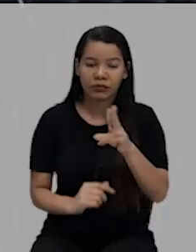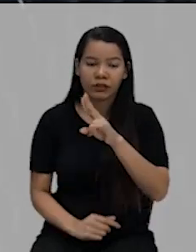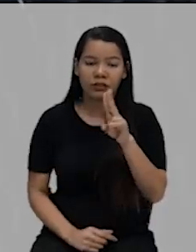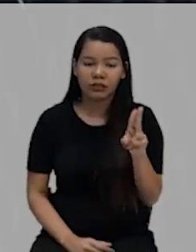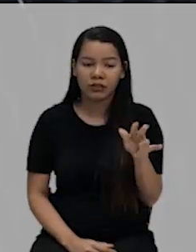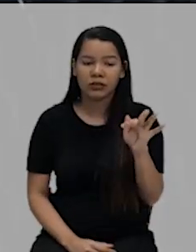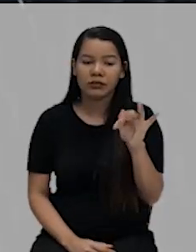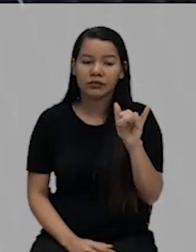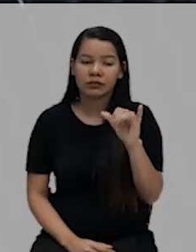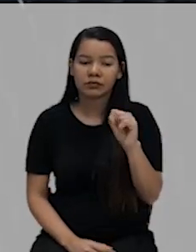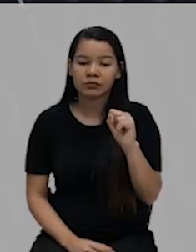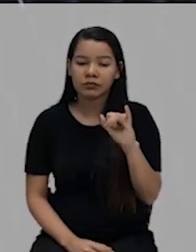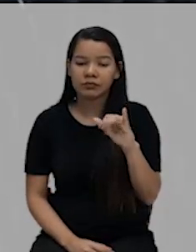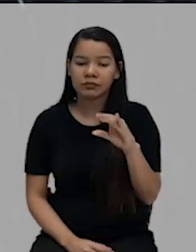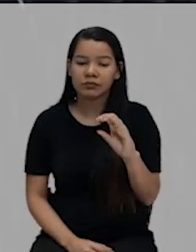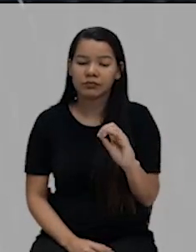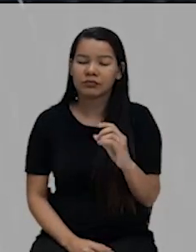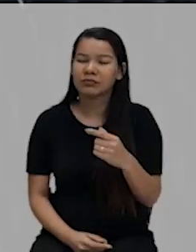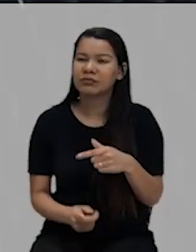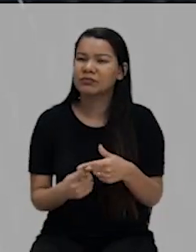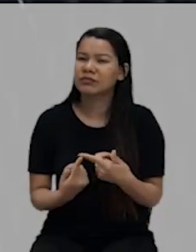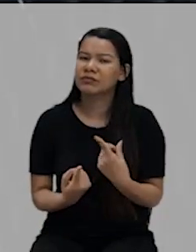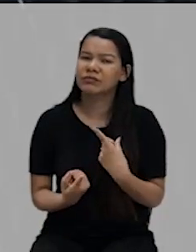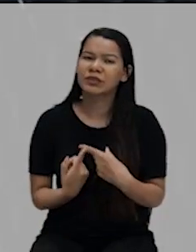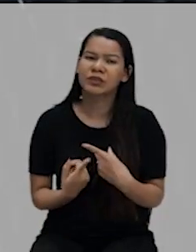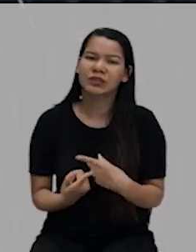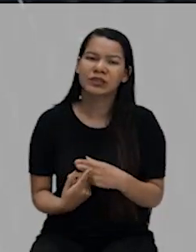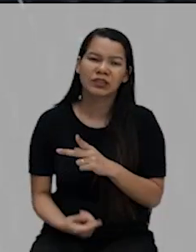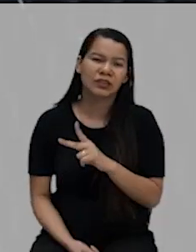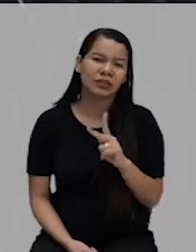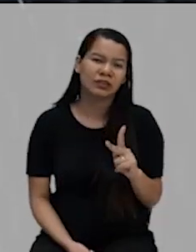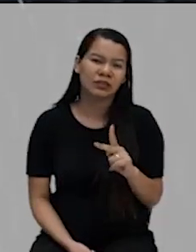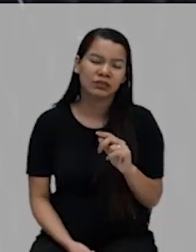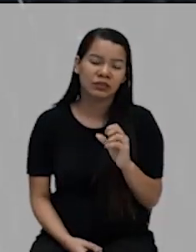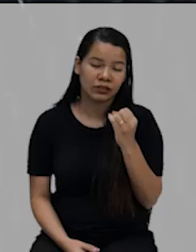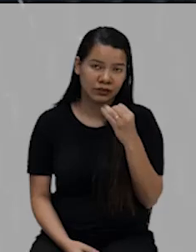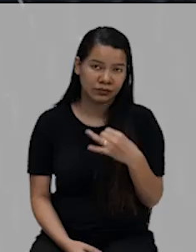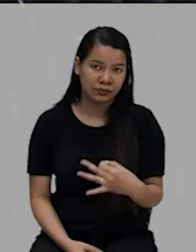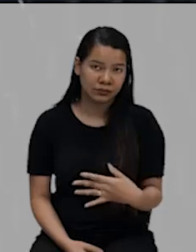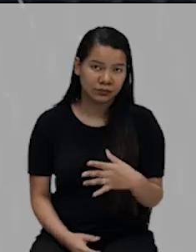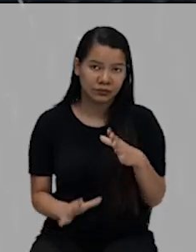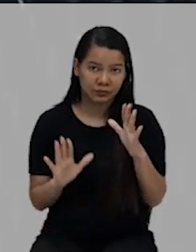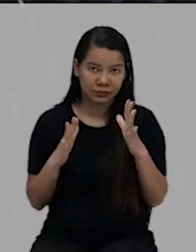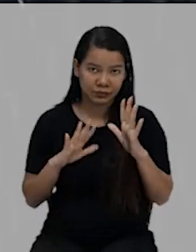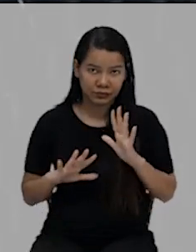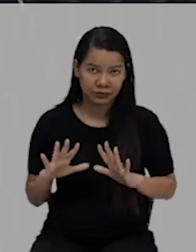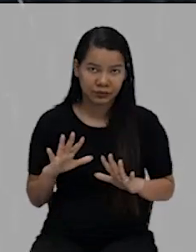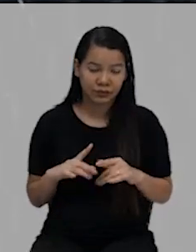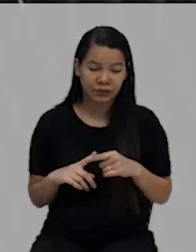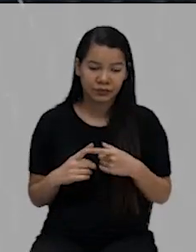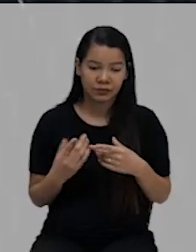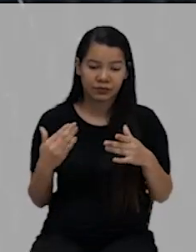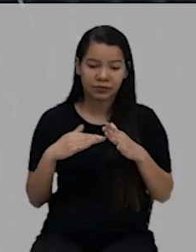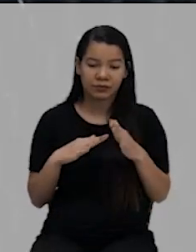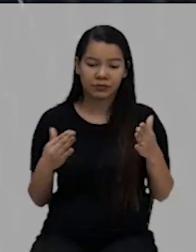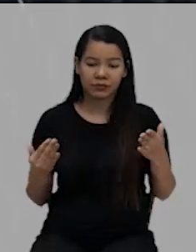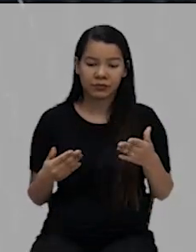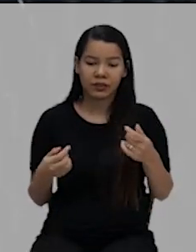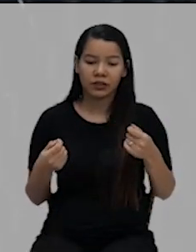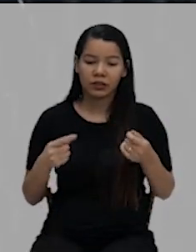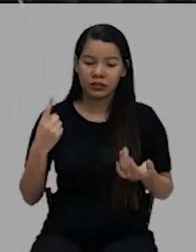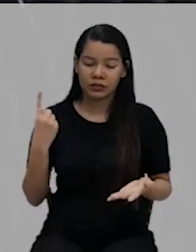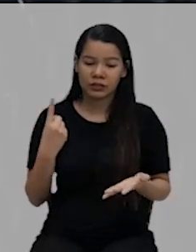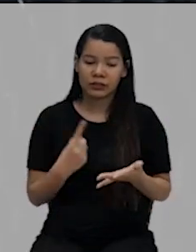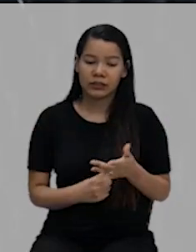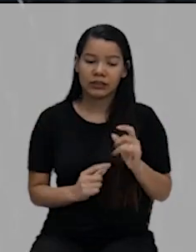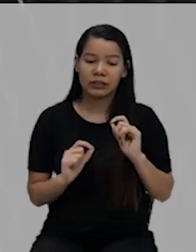físico. Por quê, professor? Vamos já explicar o porquê. Mas, por enquanto, eu posso lhe afirmar que é um